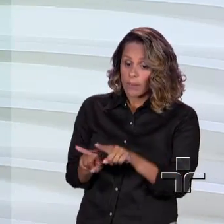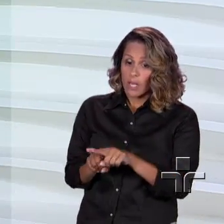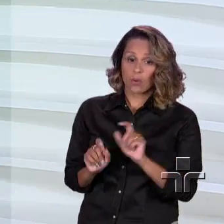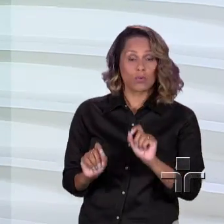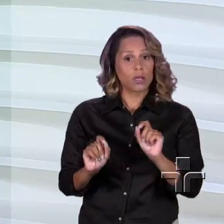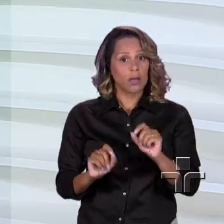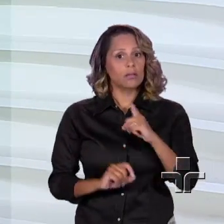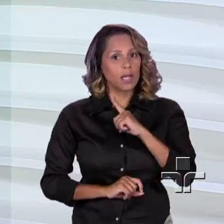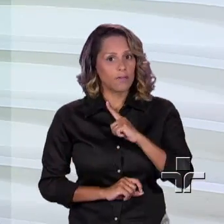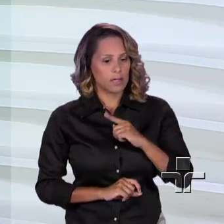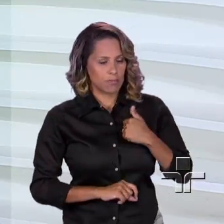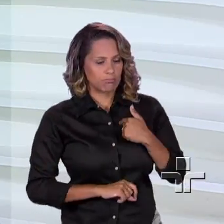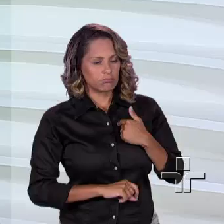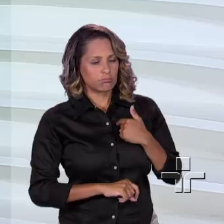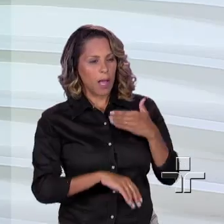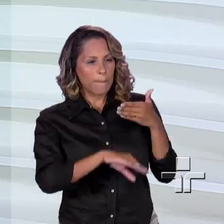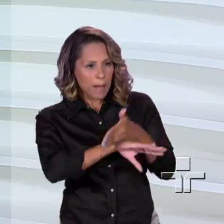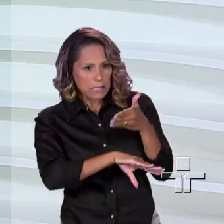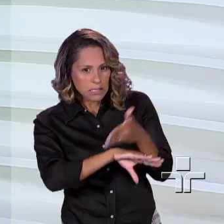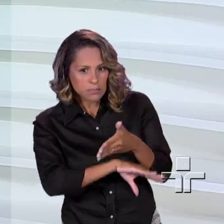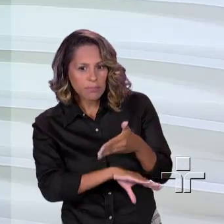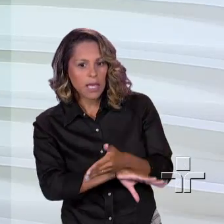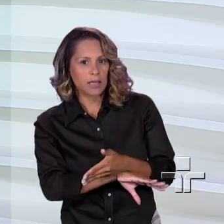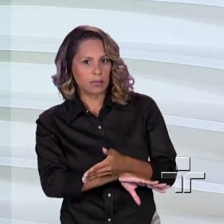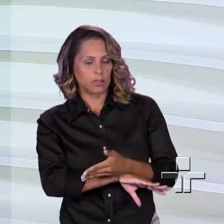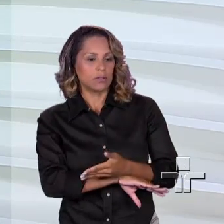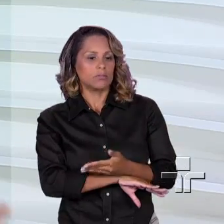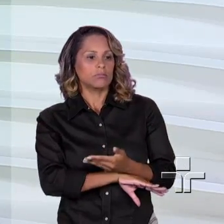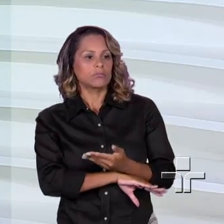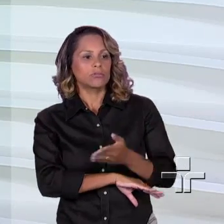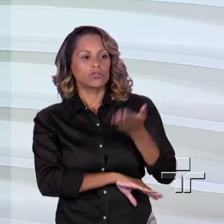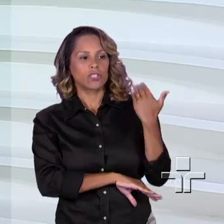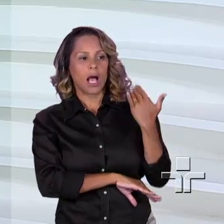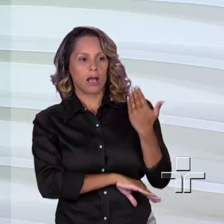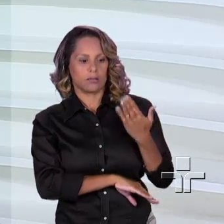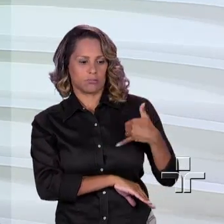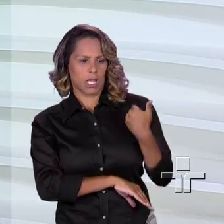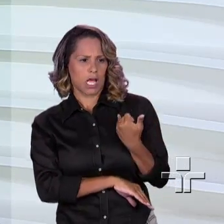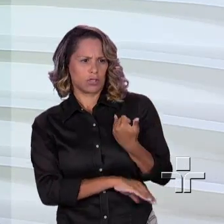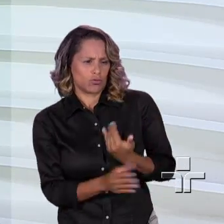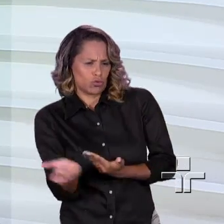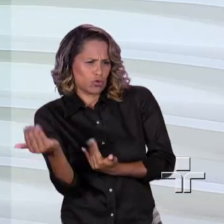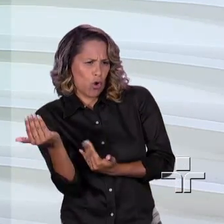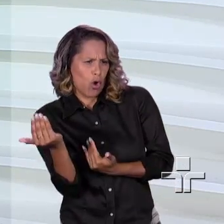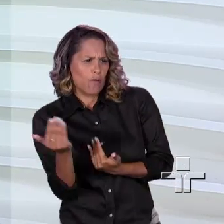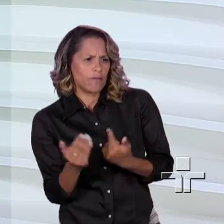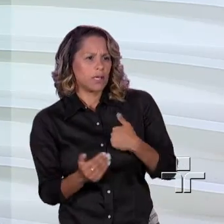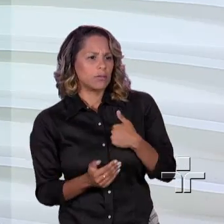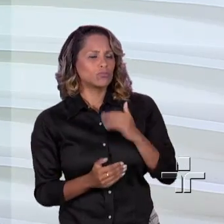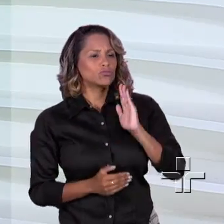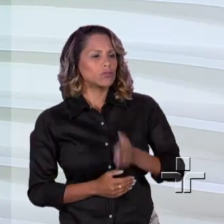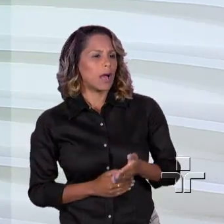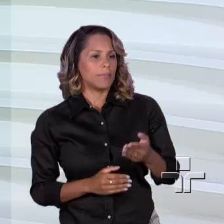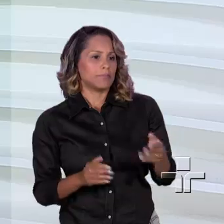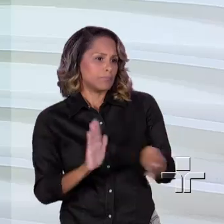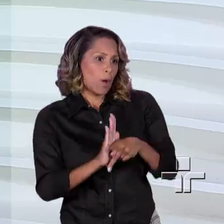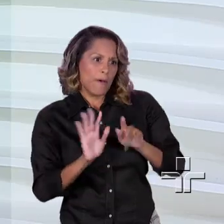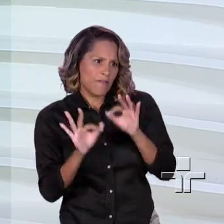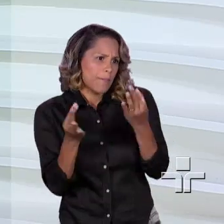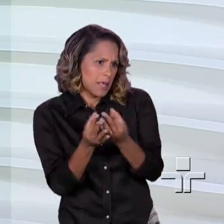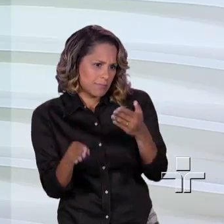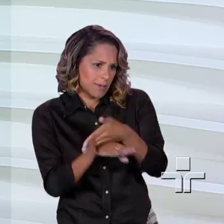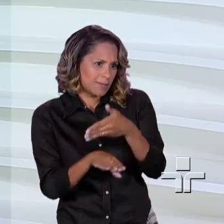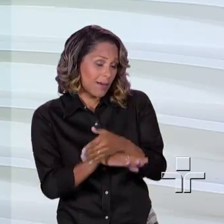na história da minha família, no movimento pelos direitos civis, quando era muito jovem. Então, eu tinha uma consciência sobre feminismo e direitos civis